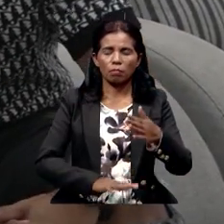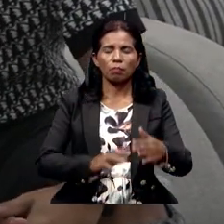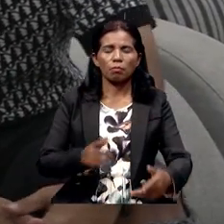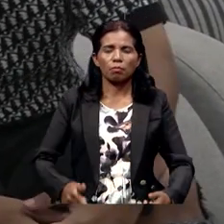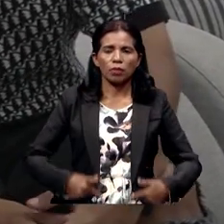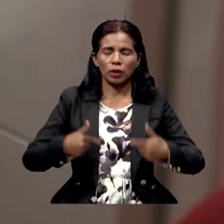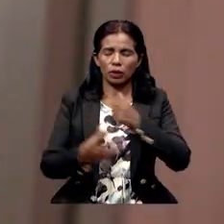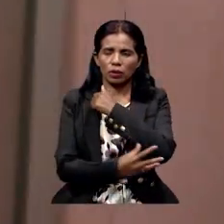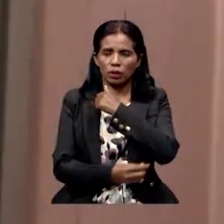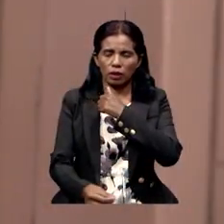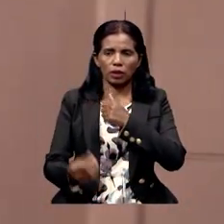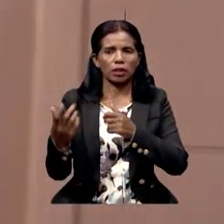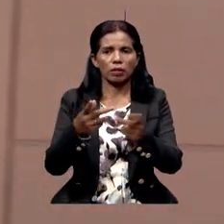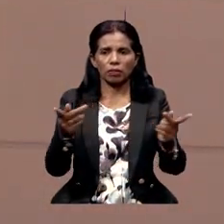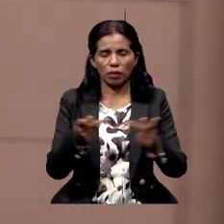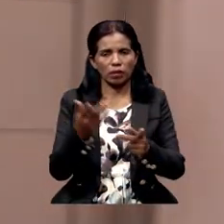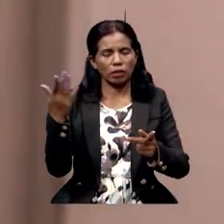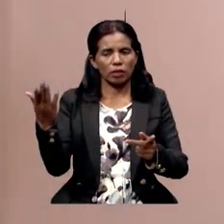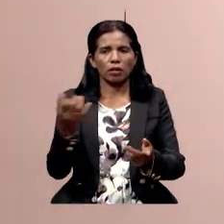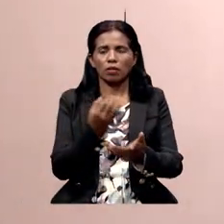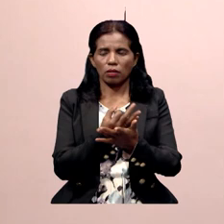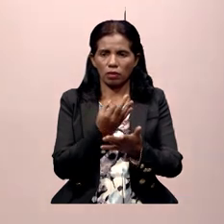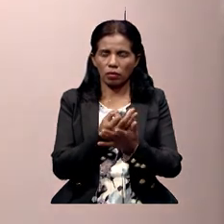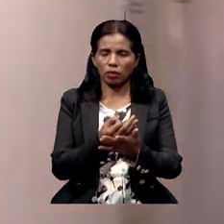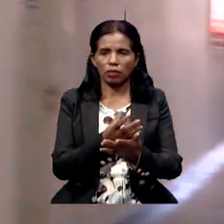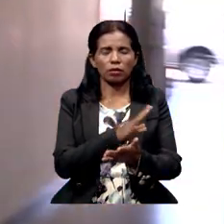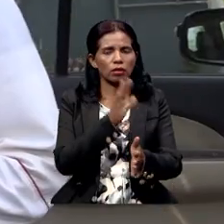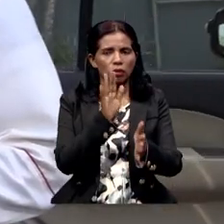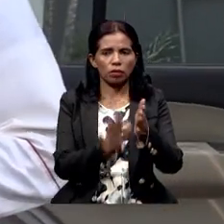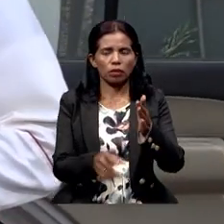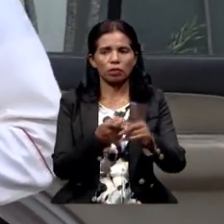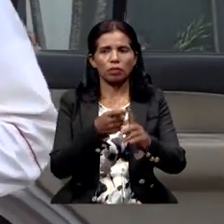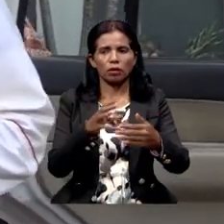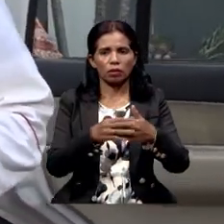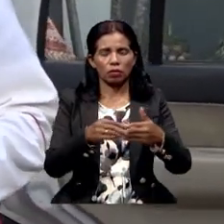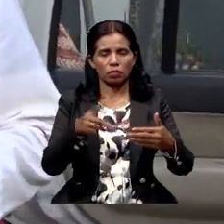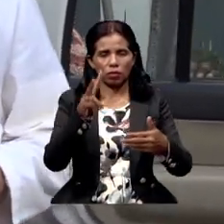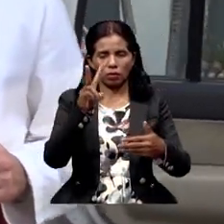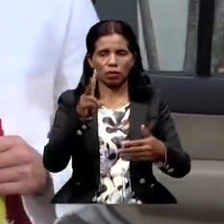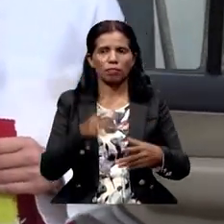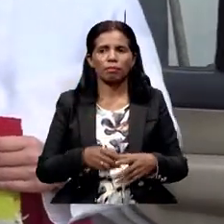vulnerável, extrema INB, rendimento diário menos usi dólar rua, equipa cobertura ZMN.